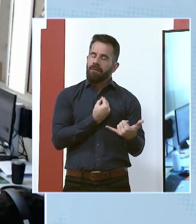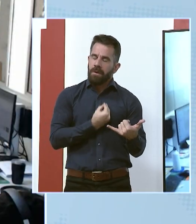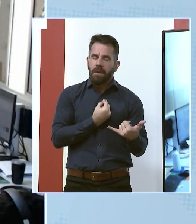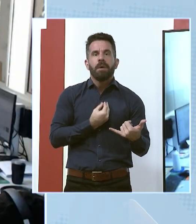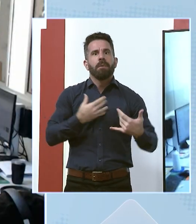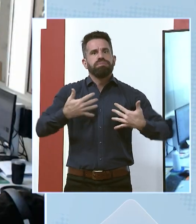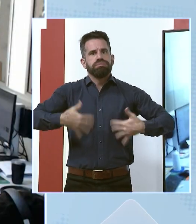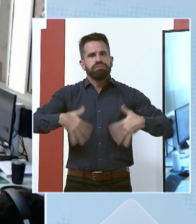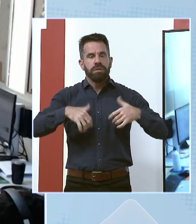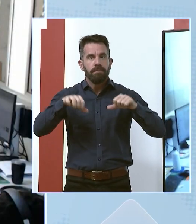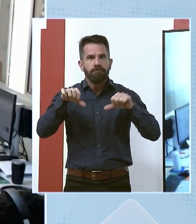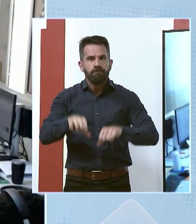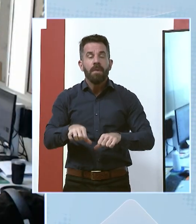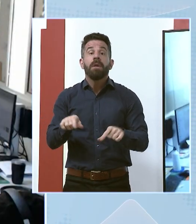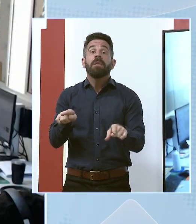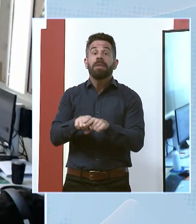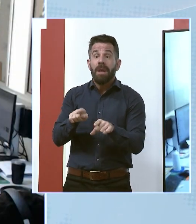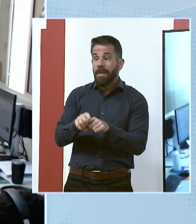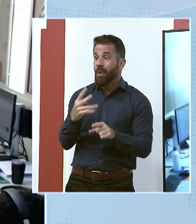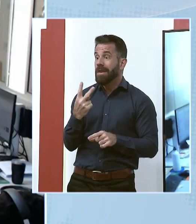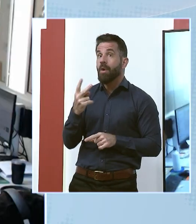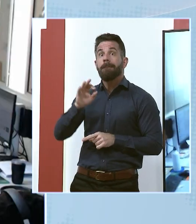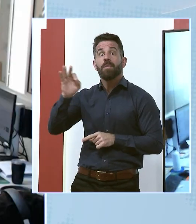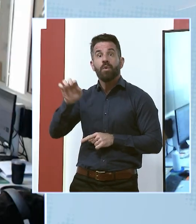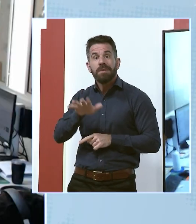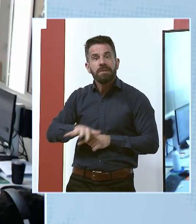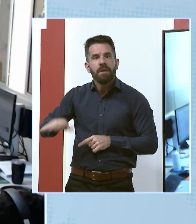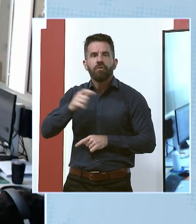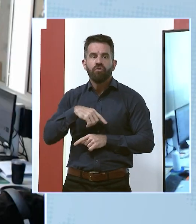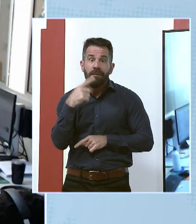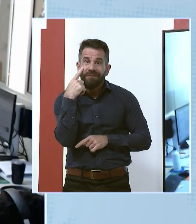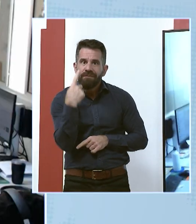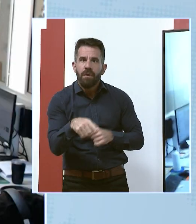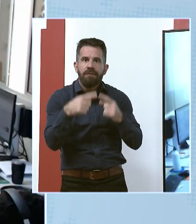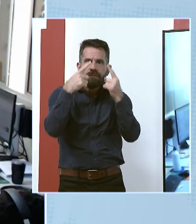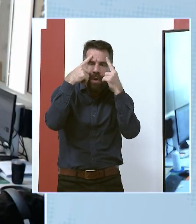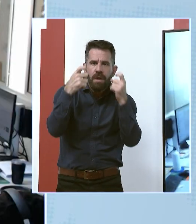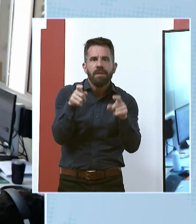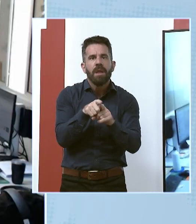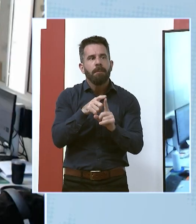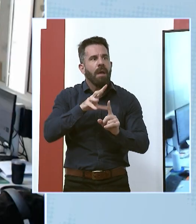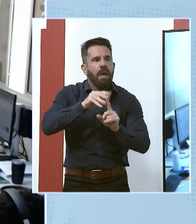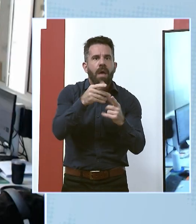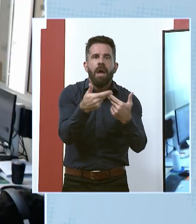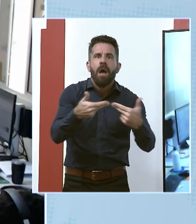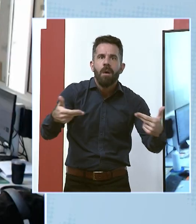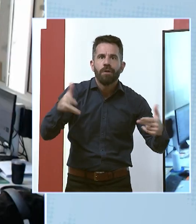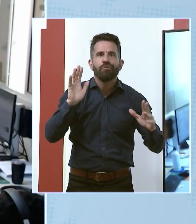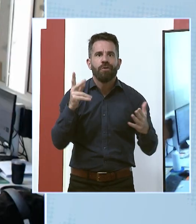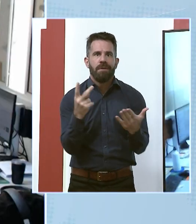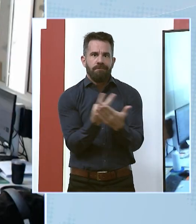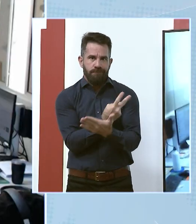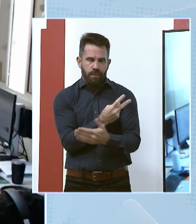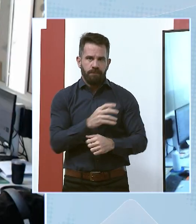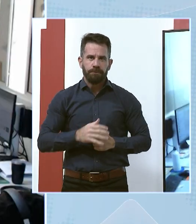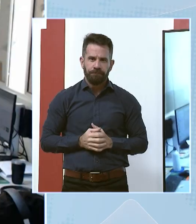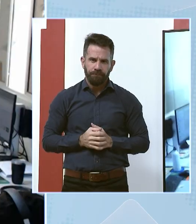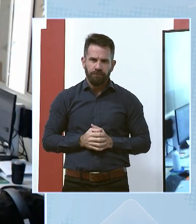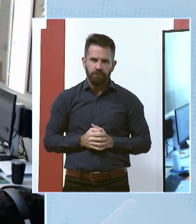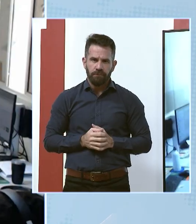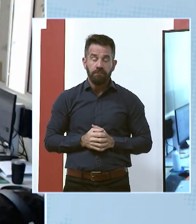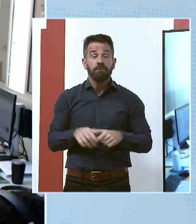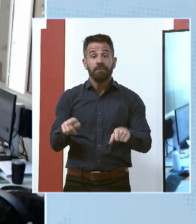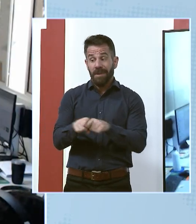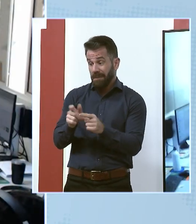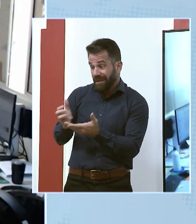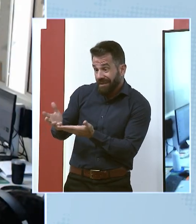42% afirmam já ter vivenciado a violência com a interação direta desses agressores. E diante desses dados, Camila, é importante